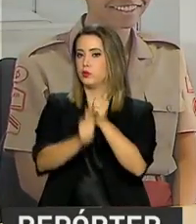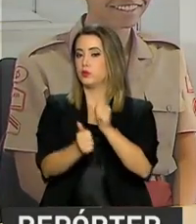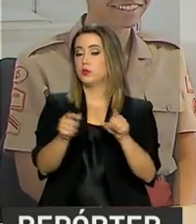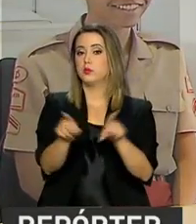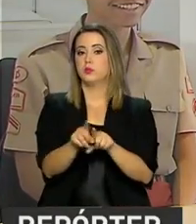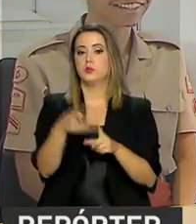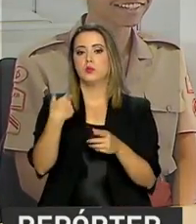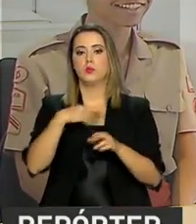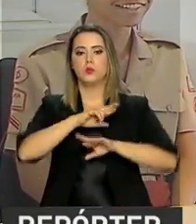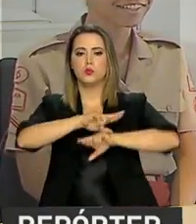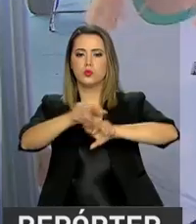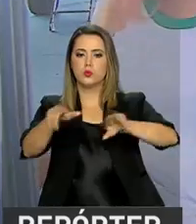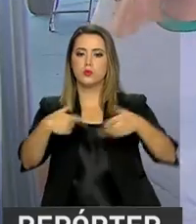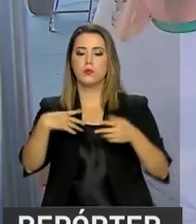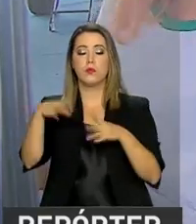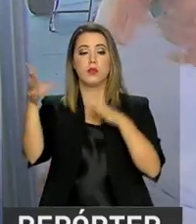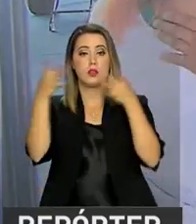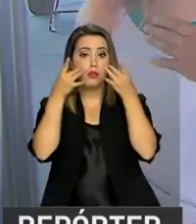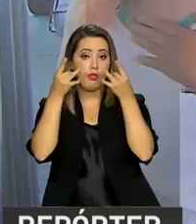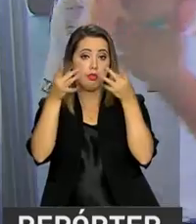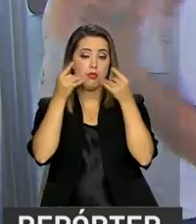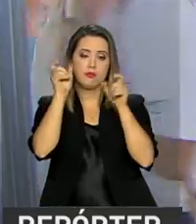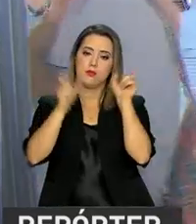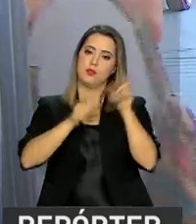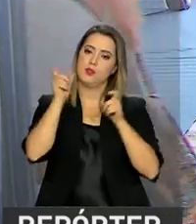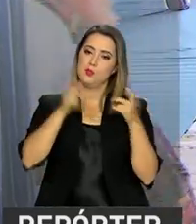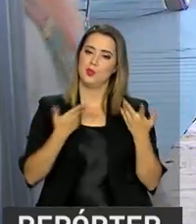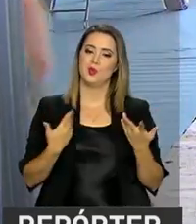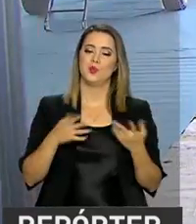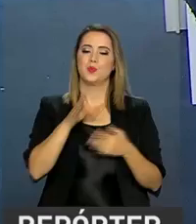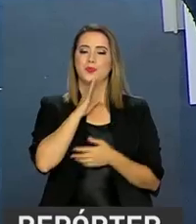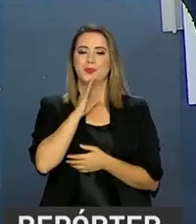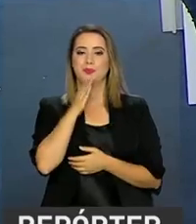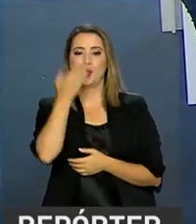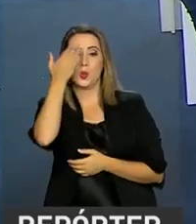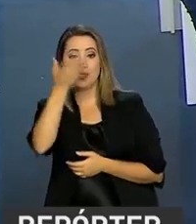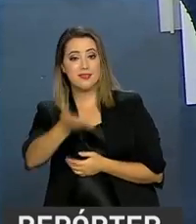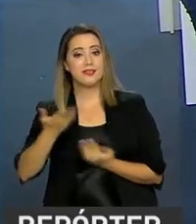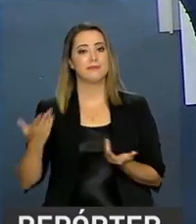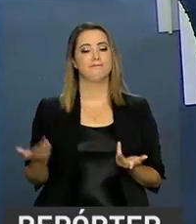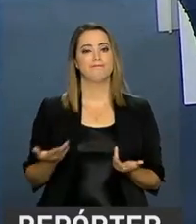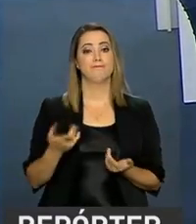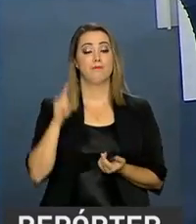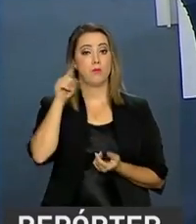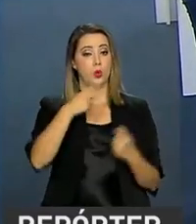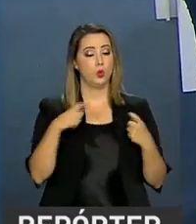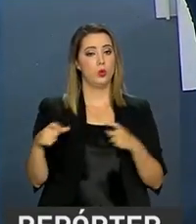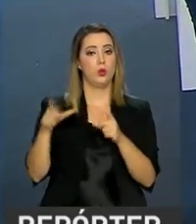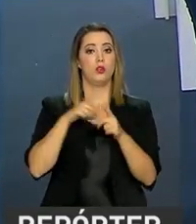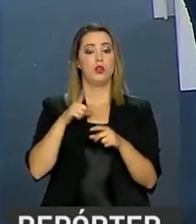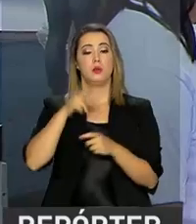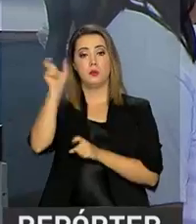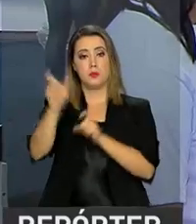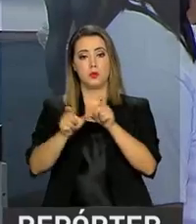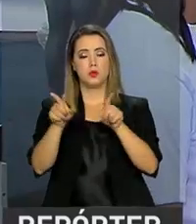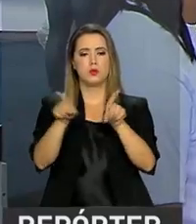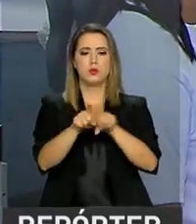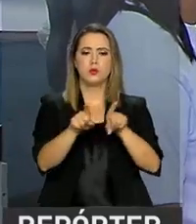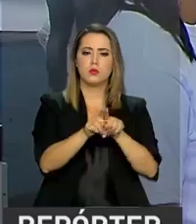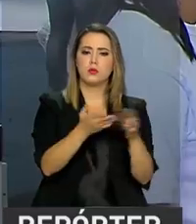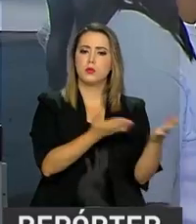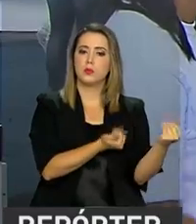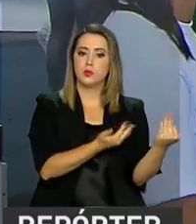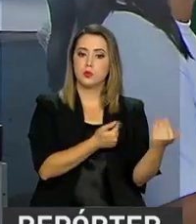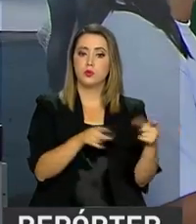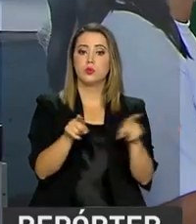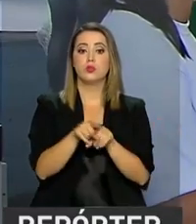que prometem despertar a curiosidade do público pelo conhecimento. No espaço, além de espectadores, os jovens